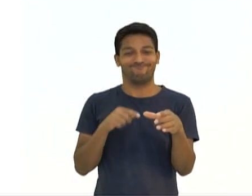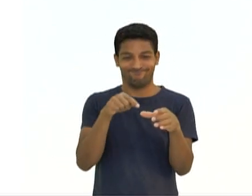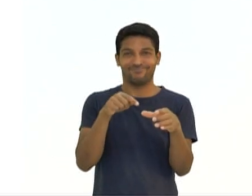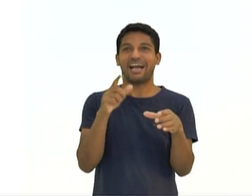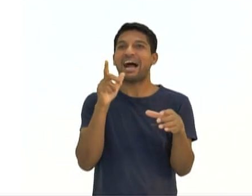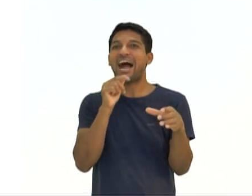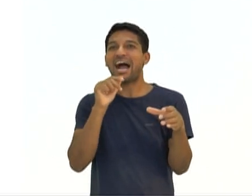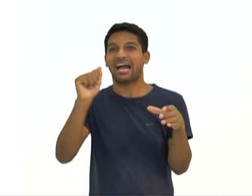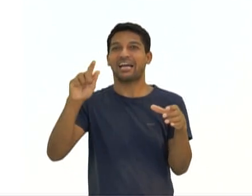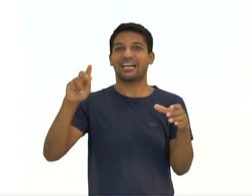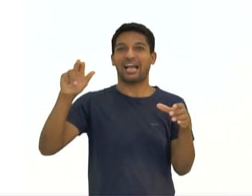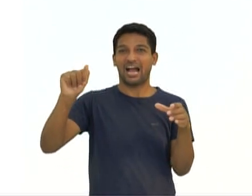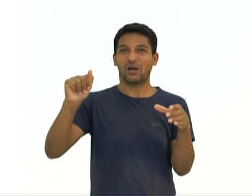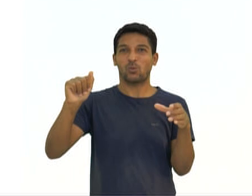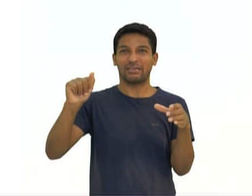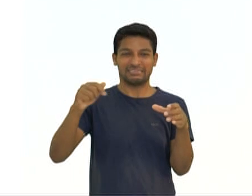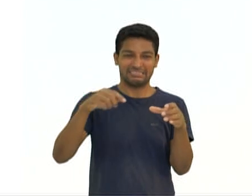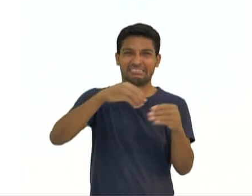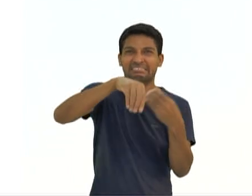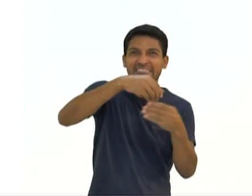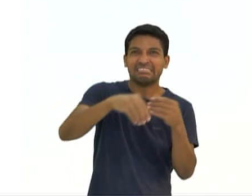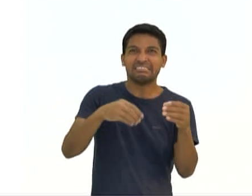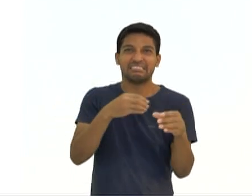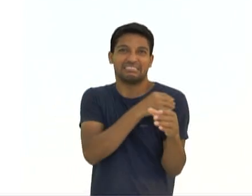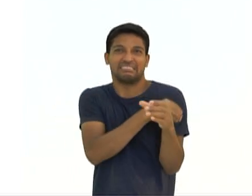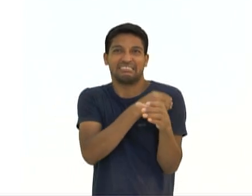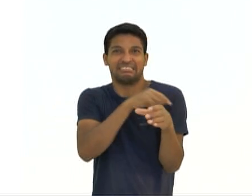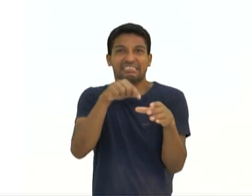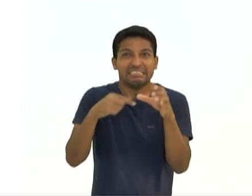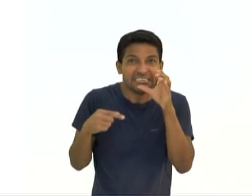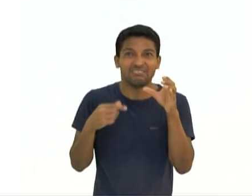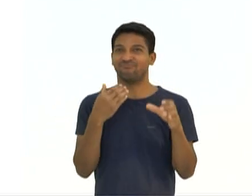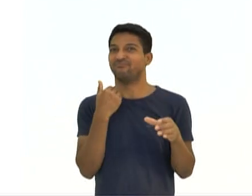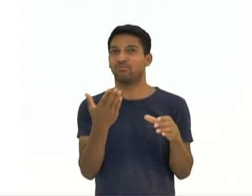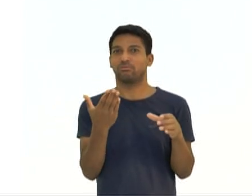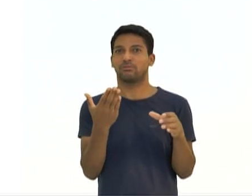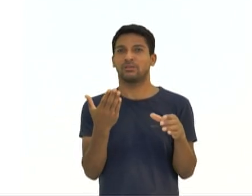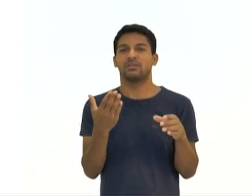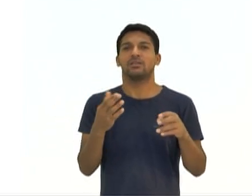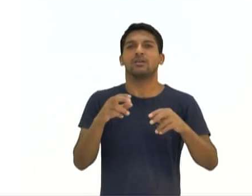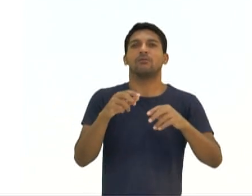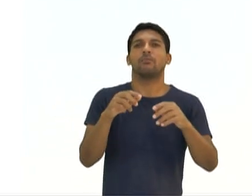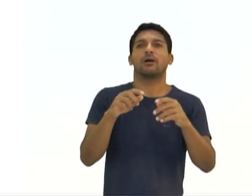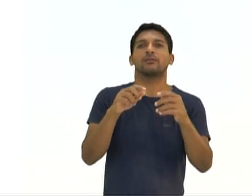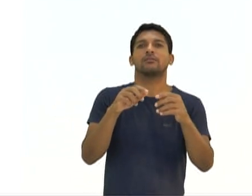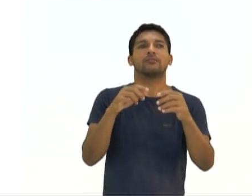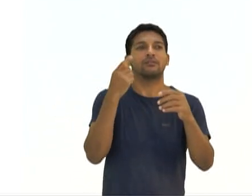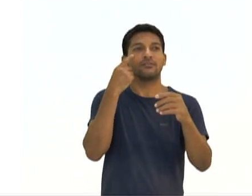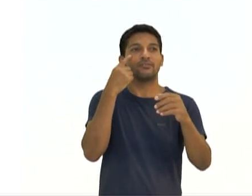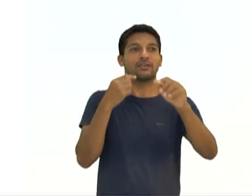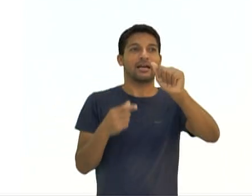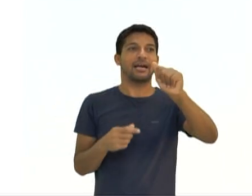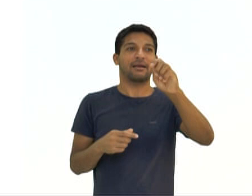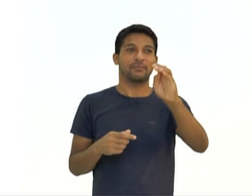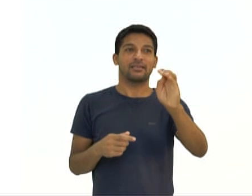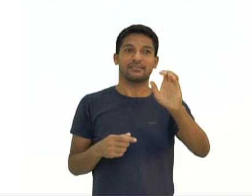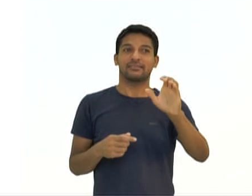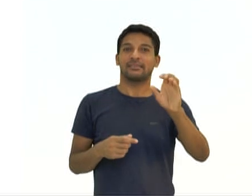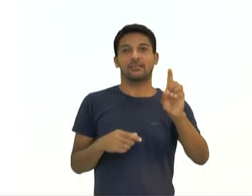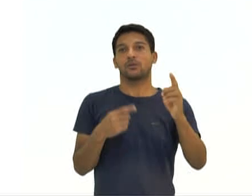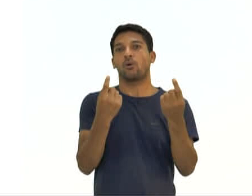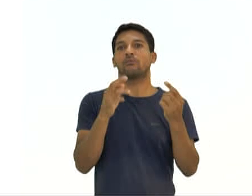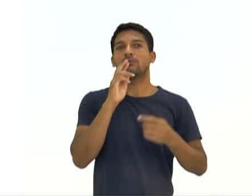água permaneceram inalteradas, galera. Qual que é a resposta? A, B, C, D ou ABCD? Não tem a letra E,